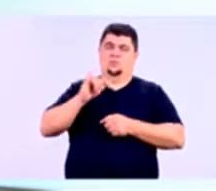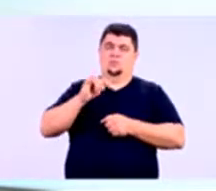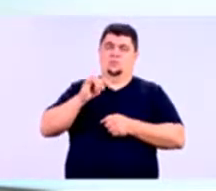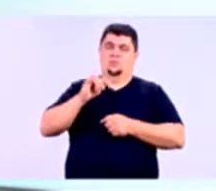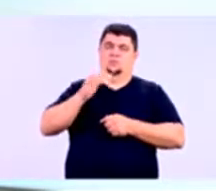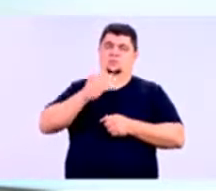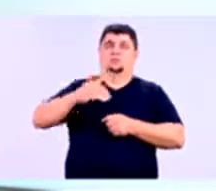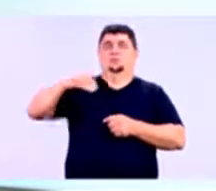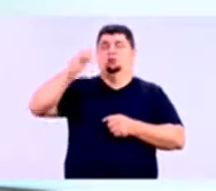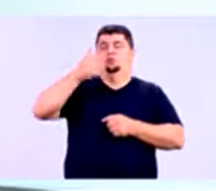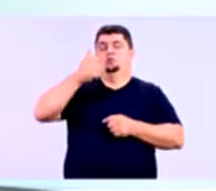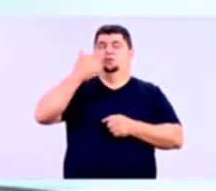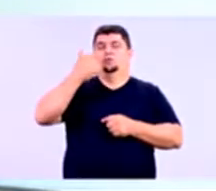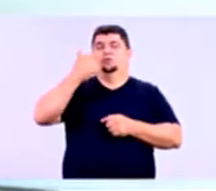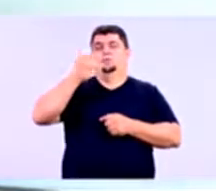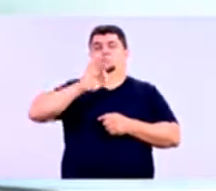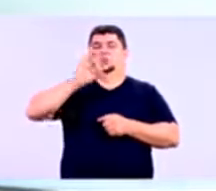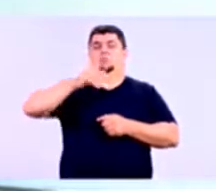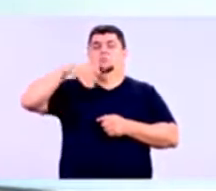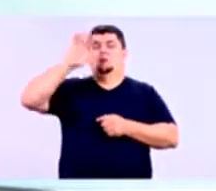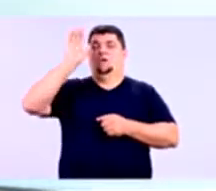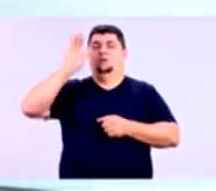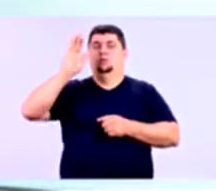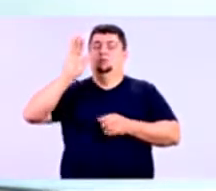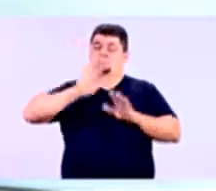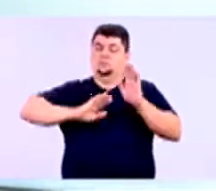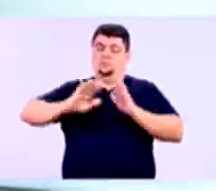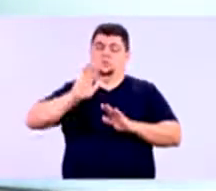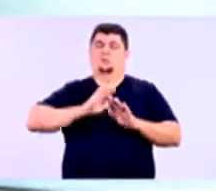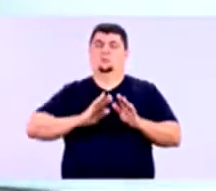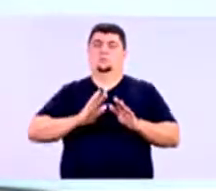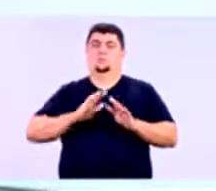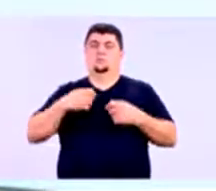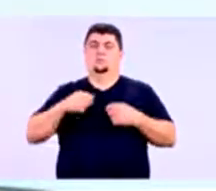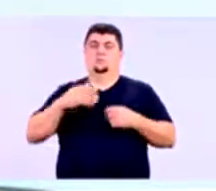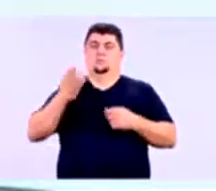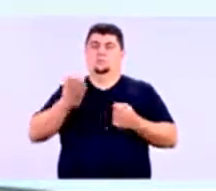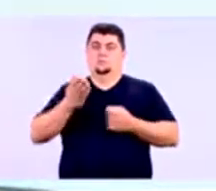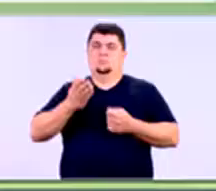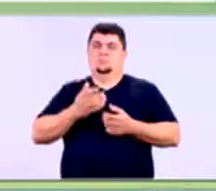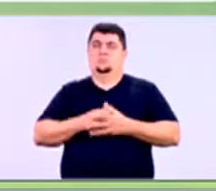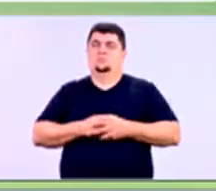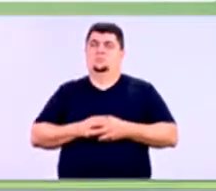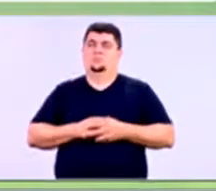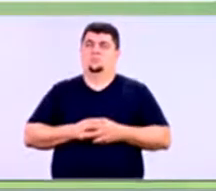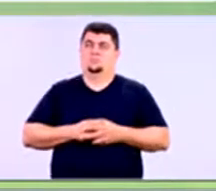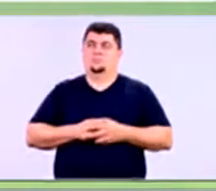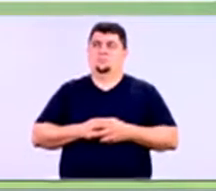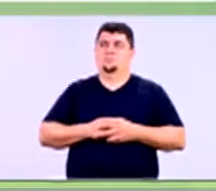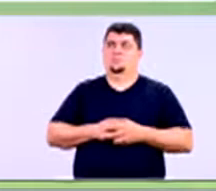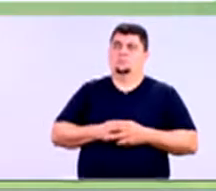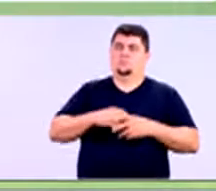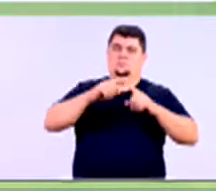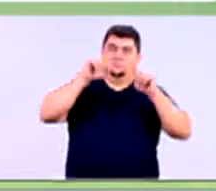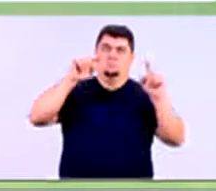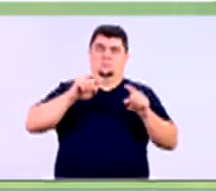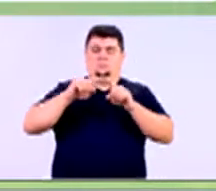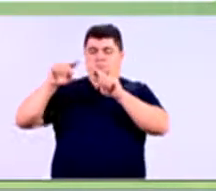do que 12%. Então, eu tenho que tomar esse cuidado. E a gente vai ver nessas duas